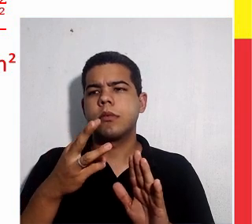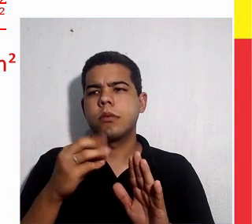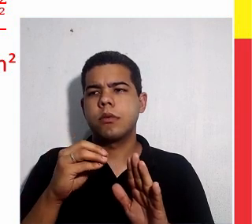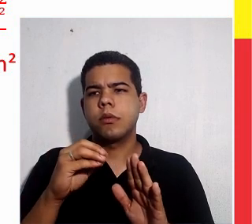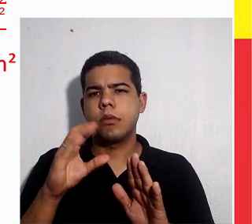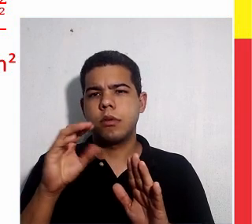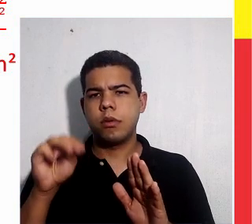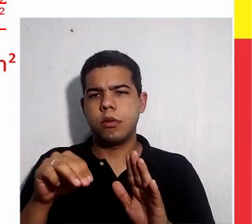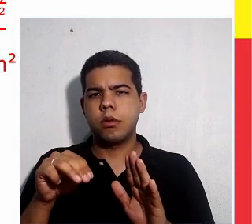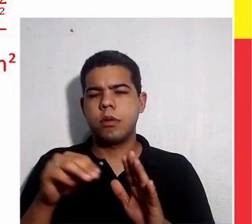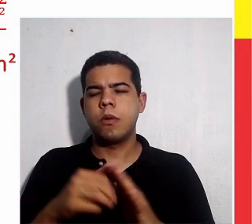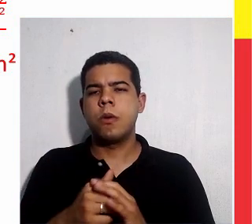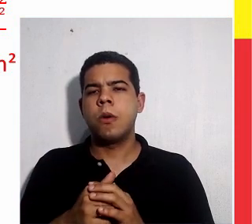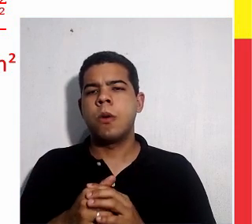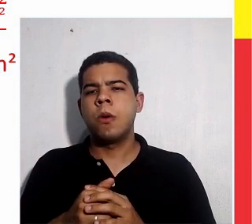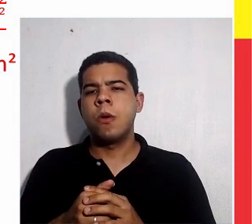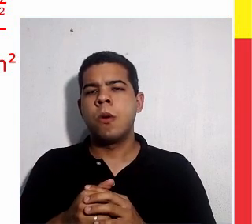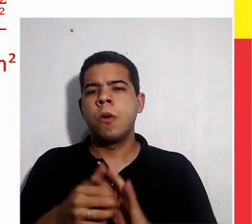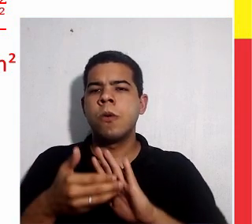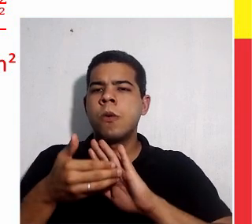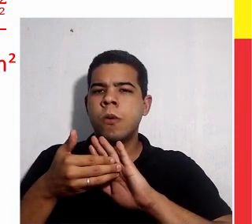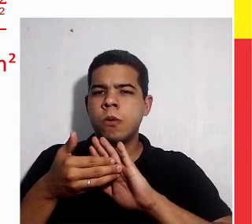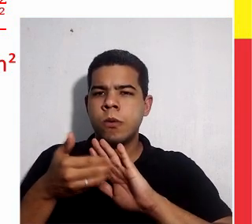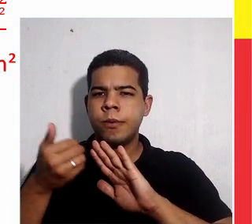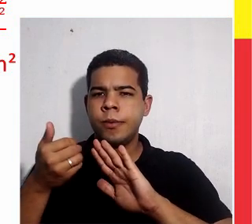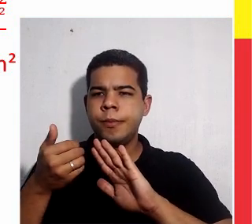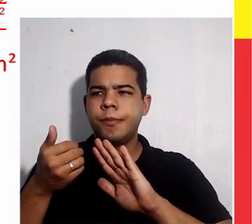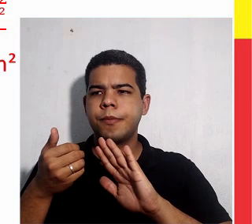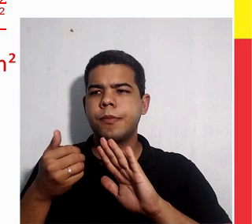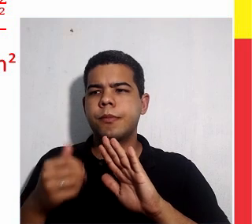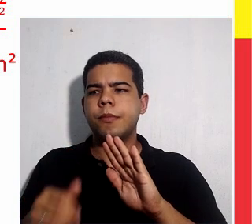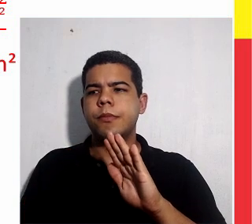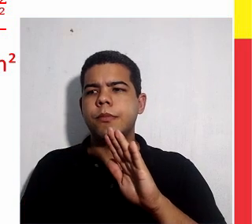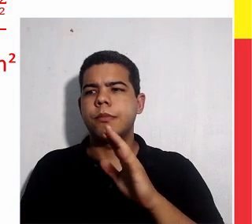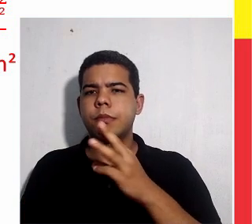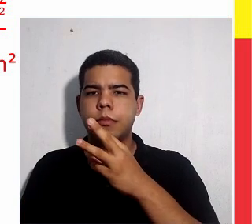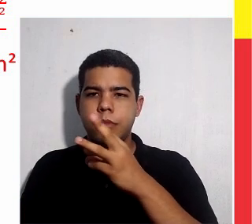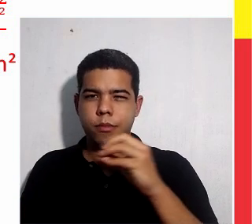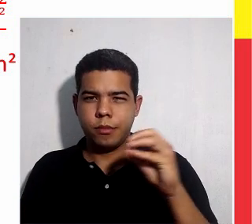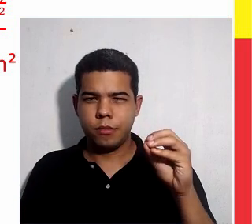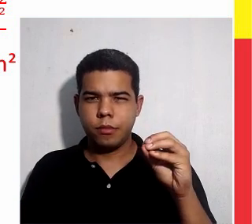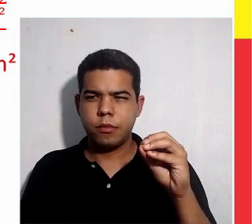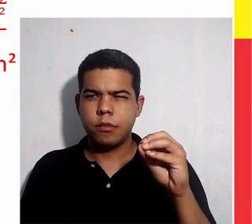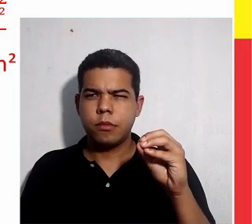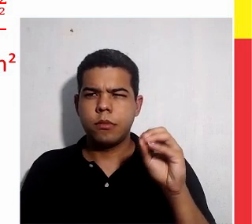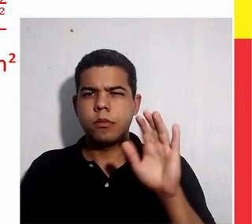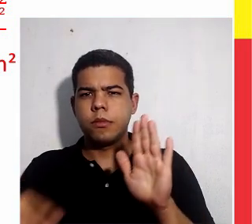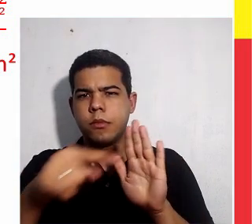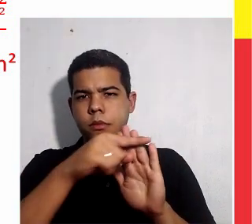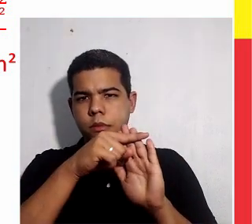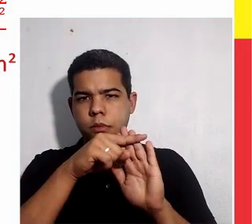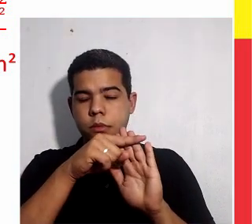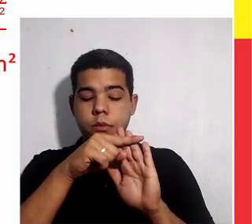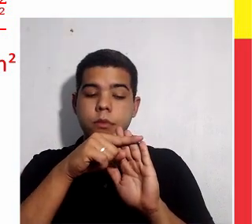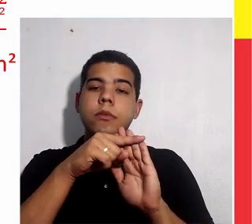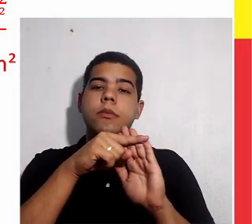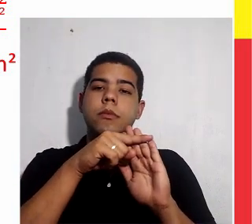esse pedaço triangular. Então, se você está retirando dos 300 centímetros quadrados, você